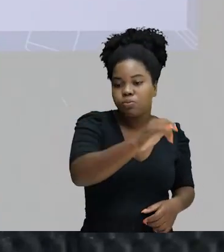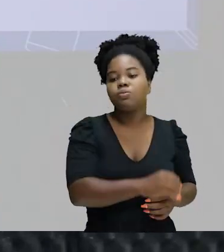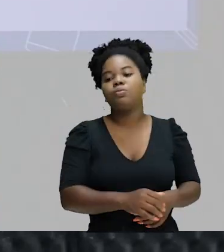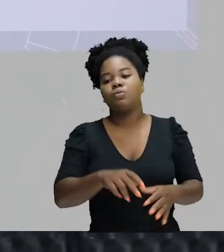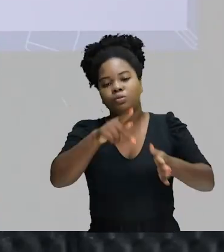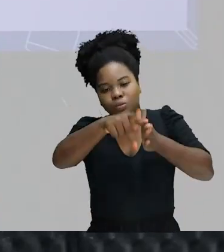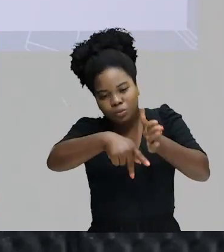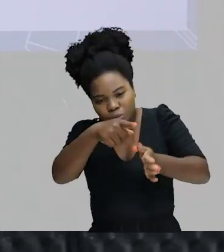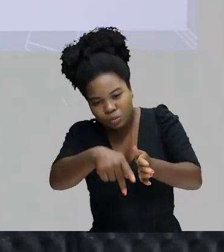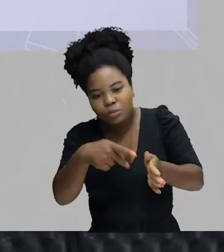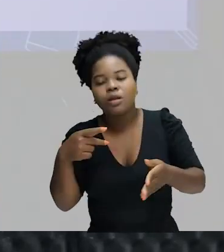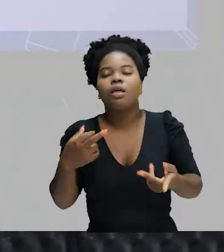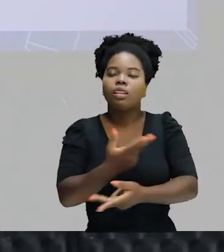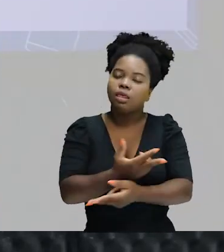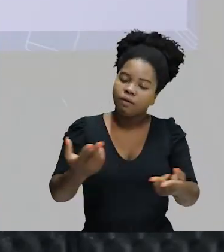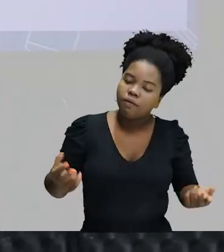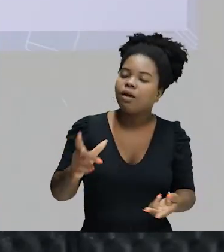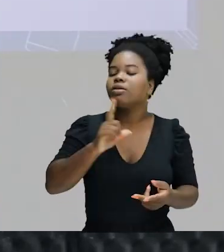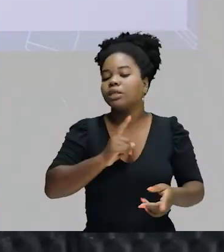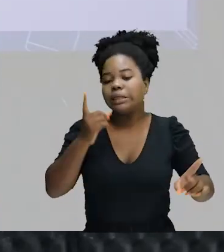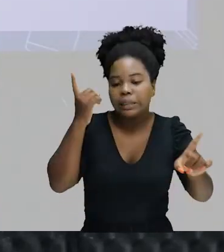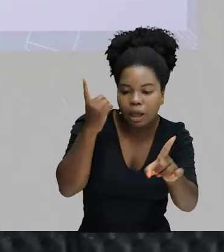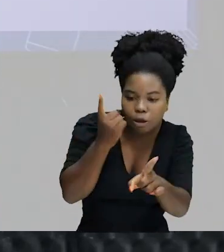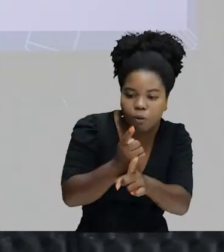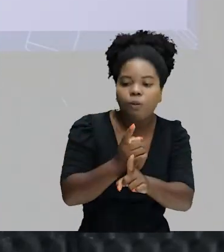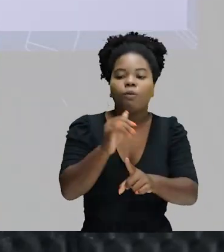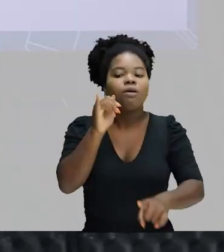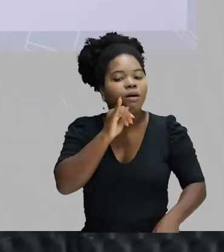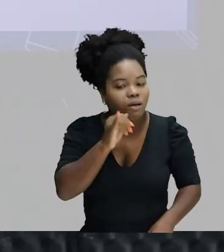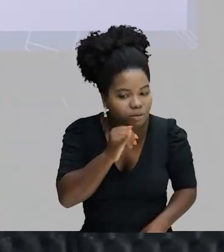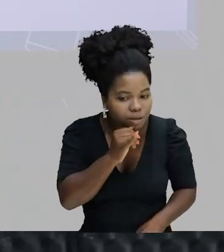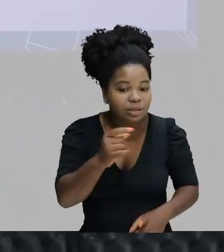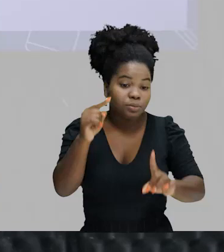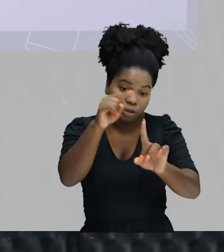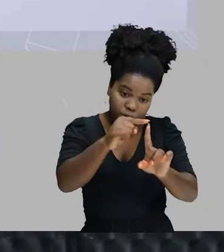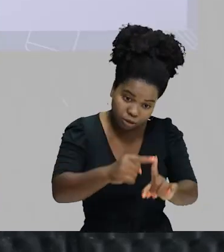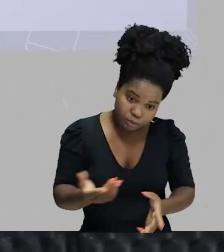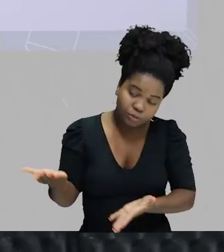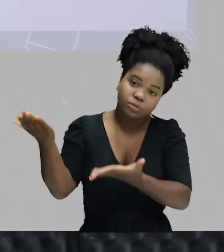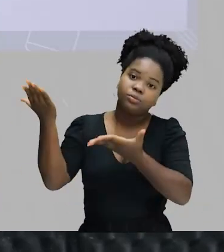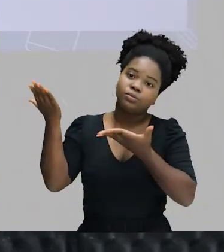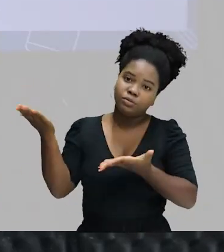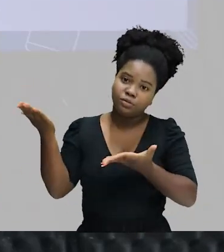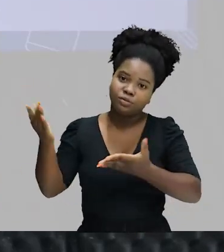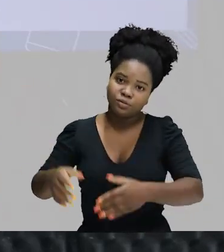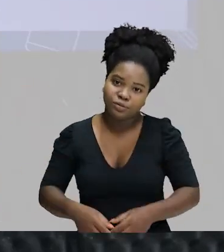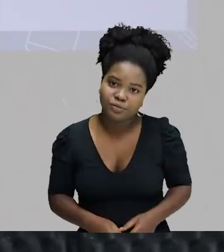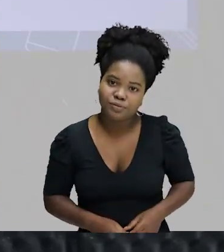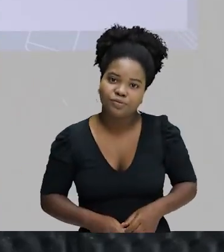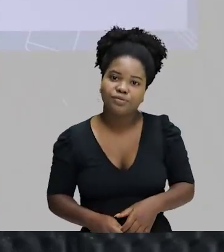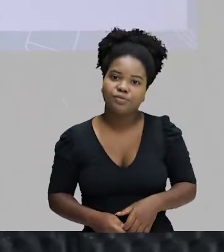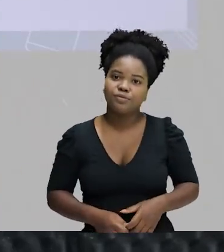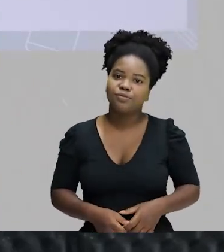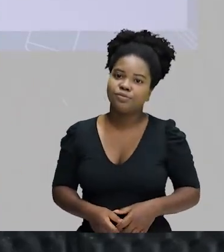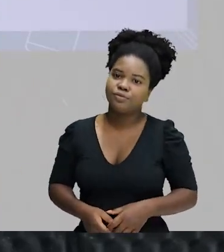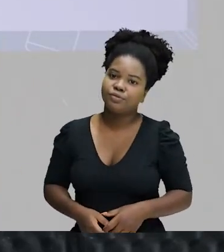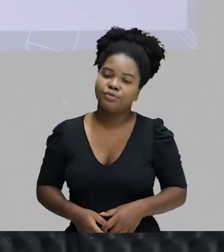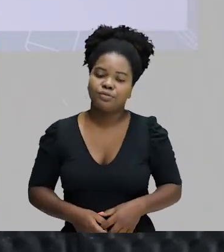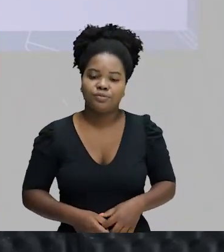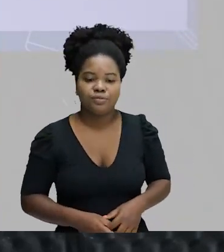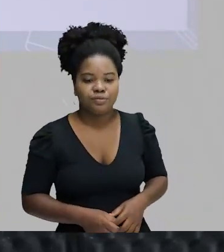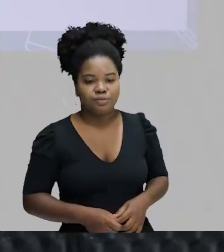trem, ok? Então, em vários momentos do nosso dia a dia, nós vamos nos deparar com